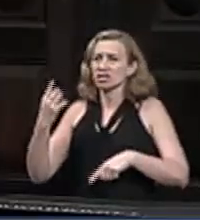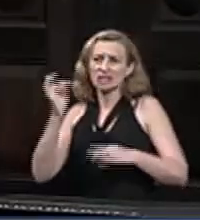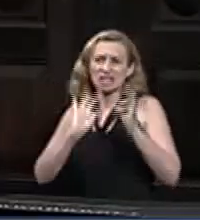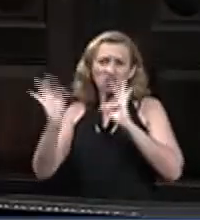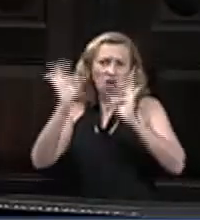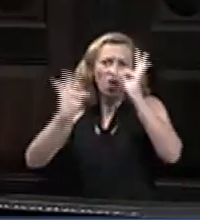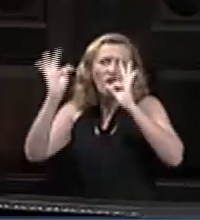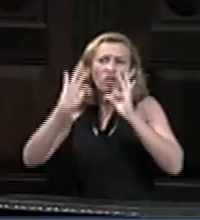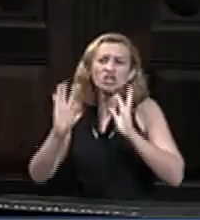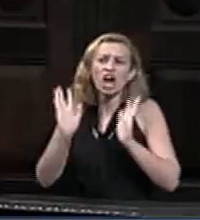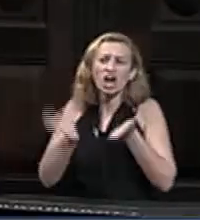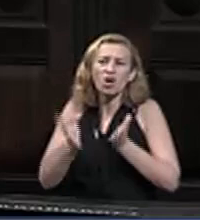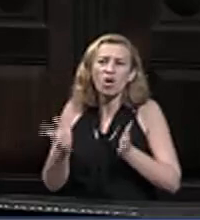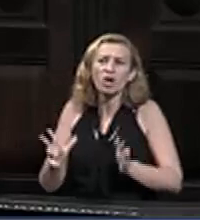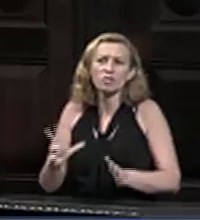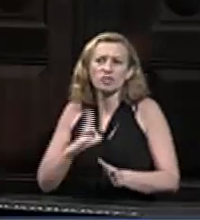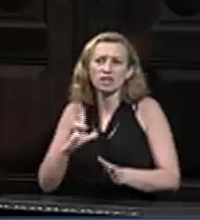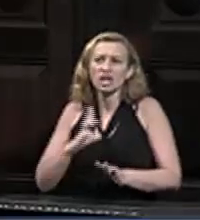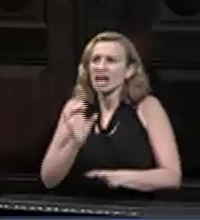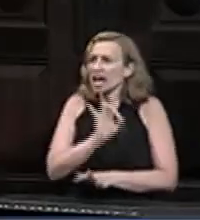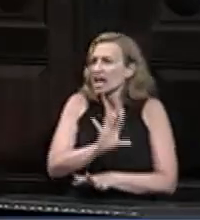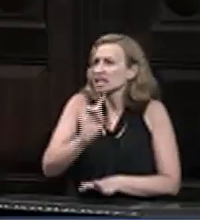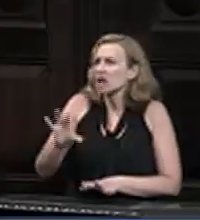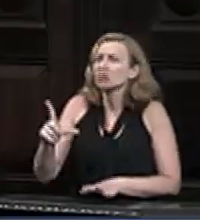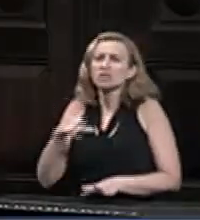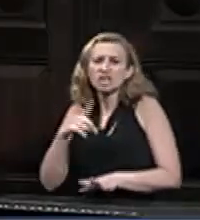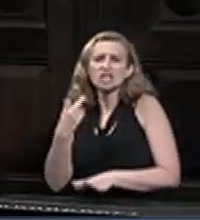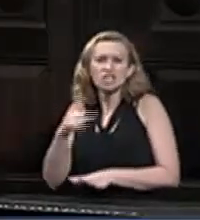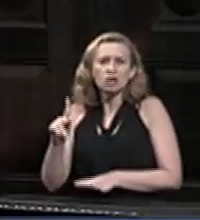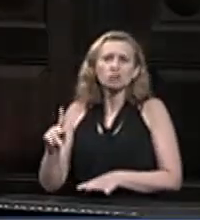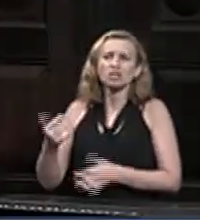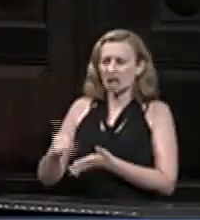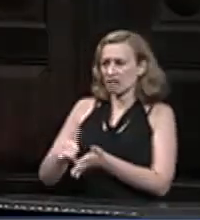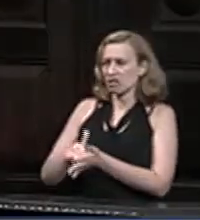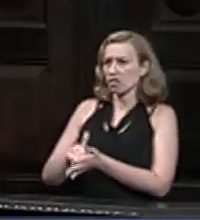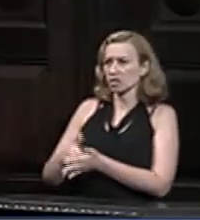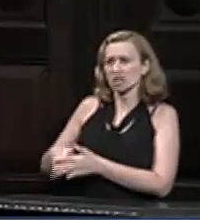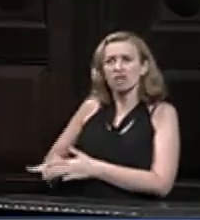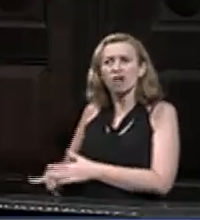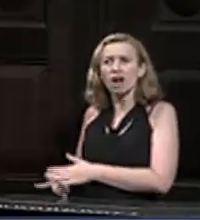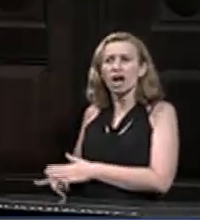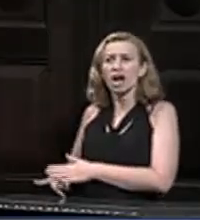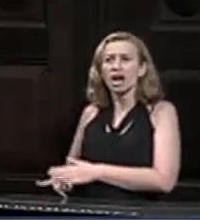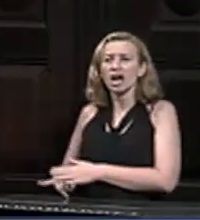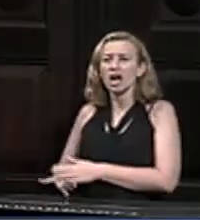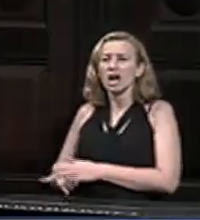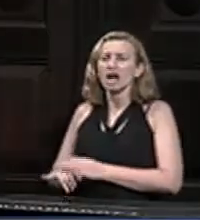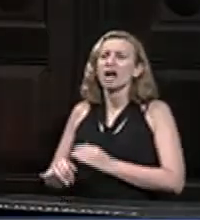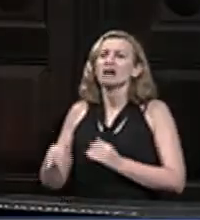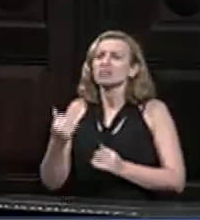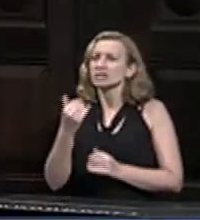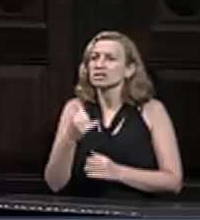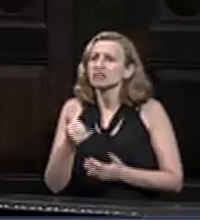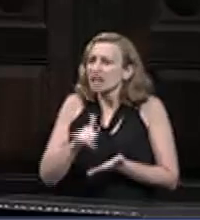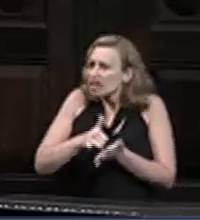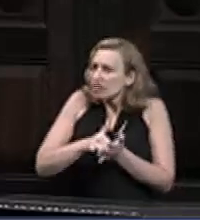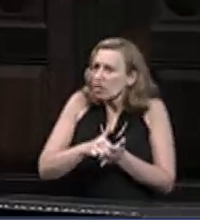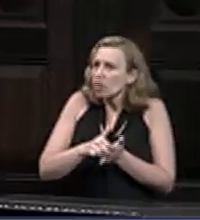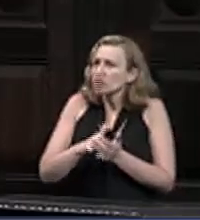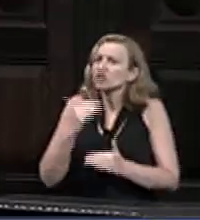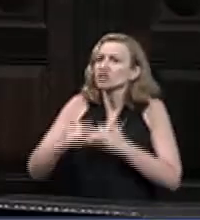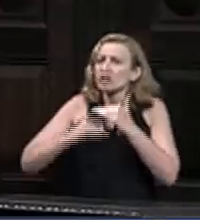foi privatizado, cada um tem um telefonezinho celular. A telefonia avançou. Eles não dizem